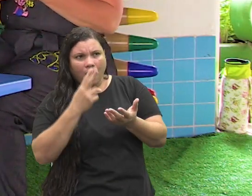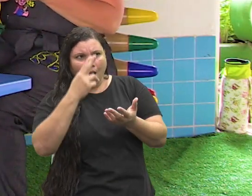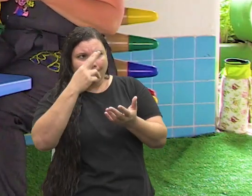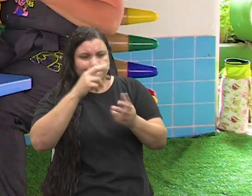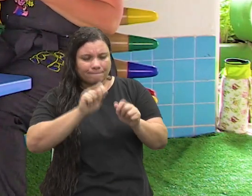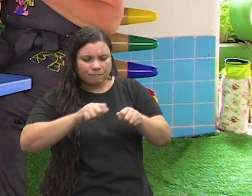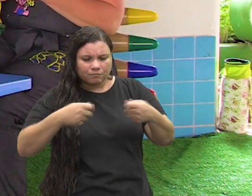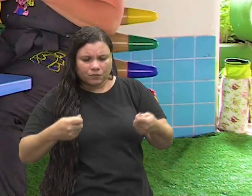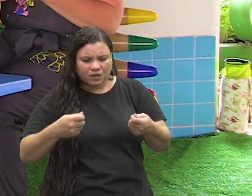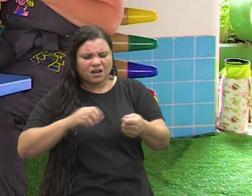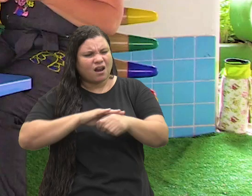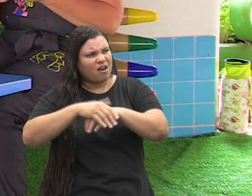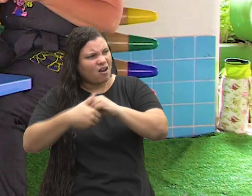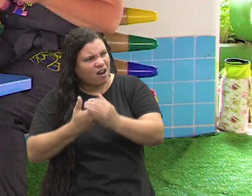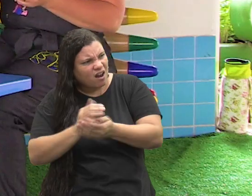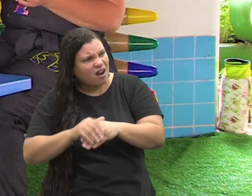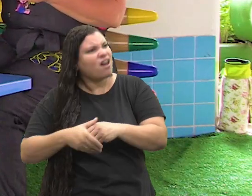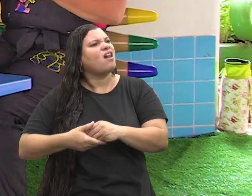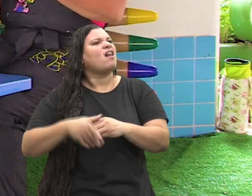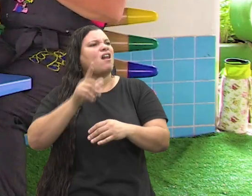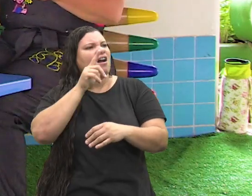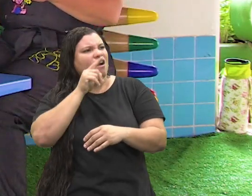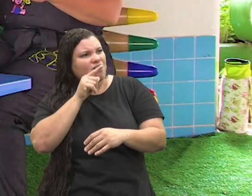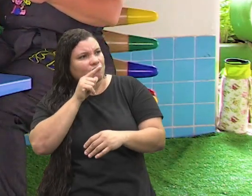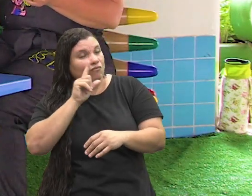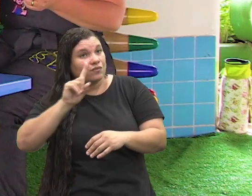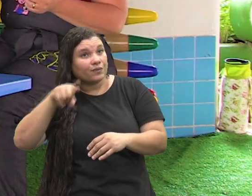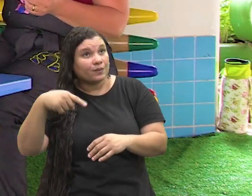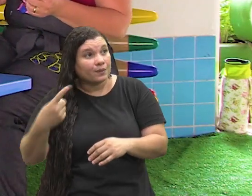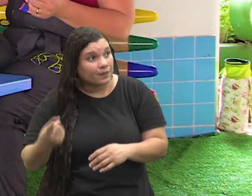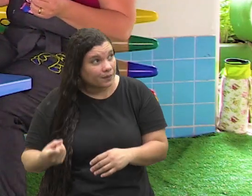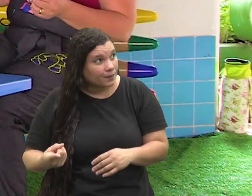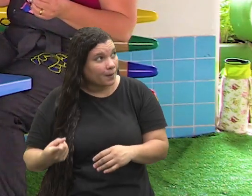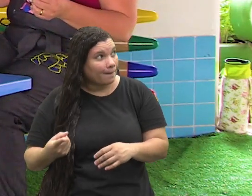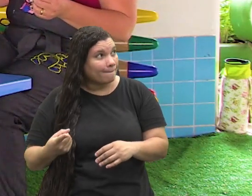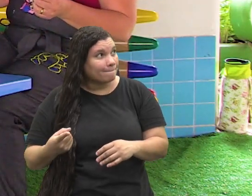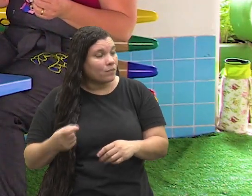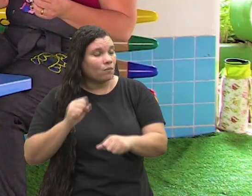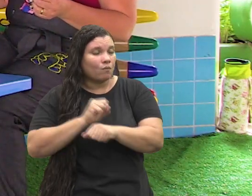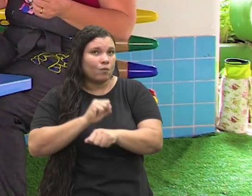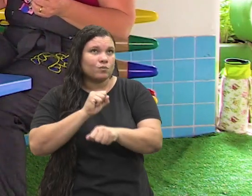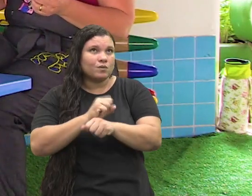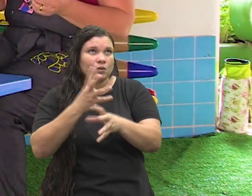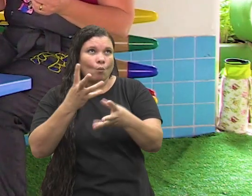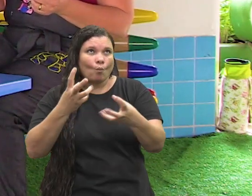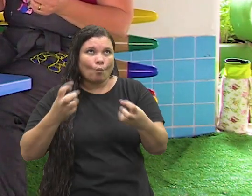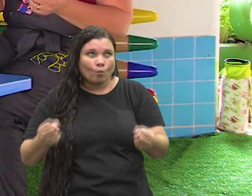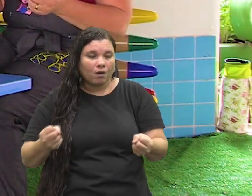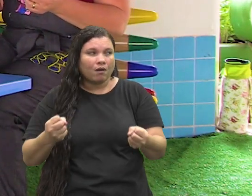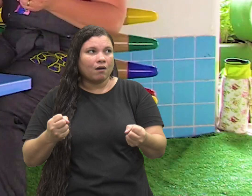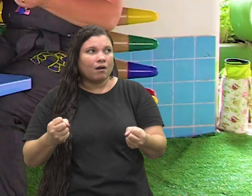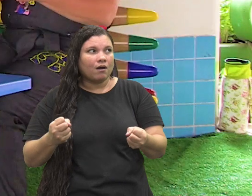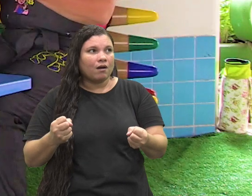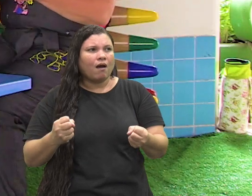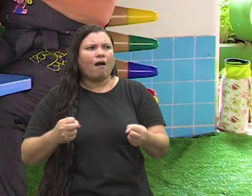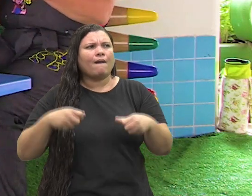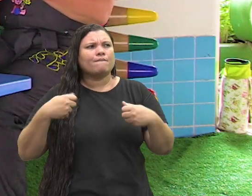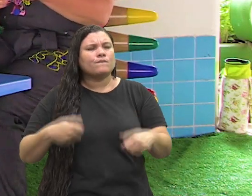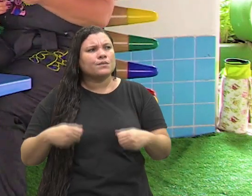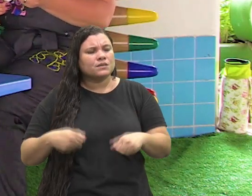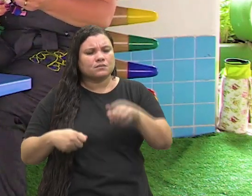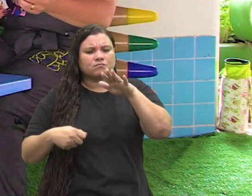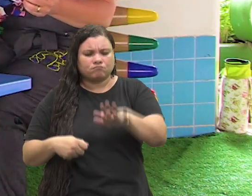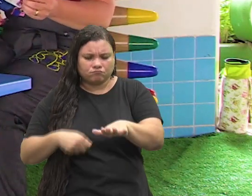pra mim. Sim, certo? Isso mesmo. Agora, pintar, eu posso pintar tranquila. Pode pintar tranquilo. Não é isso? Isso.